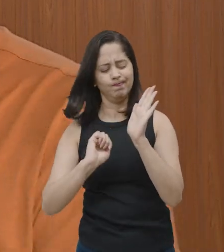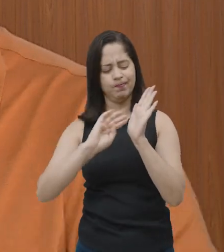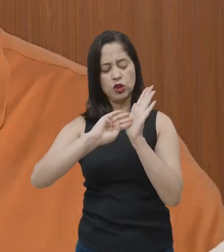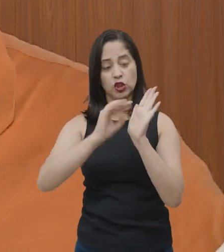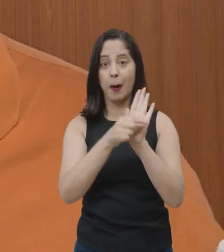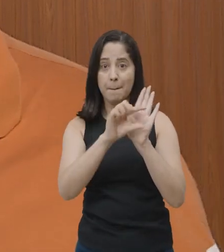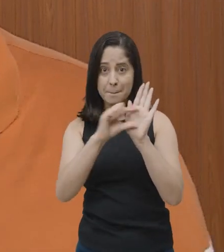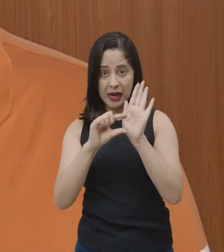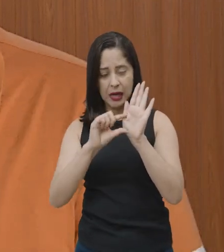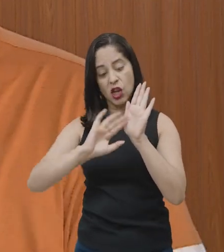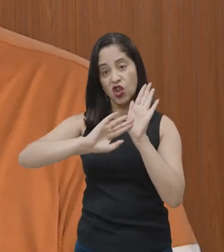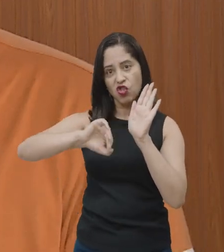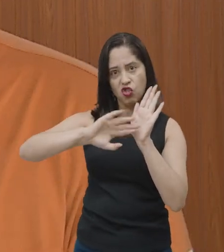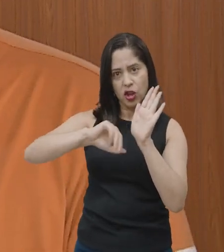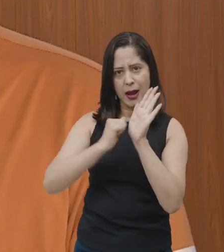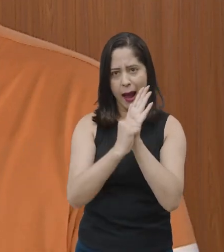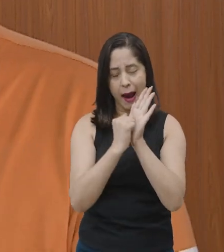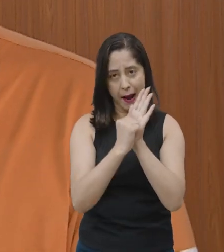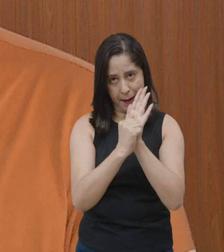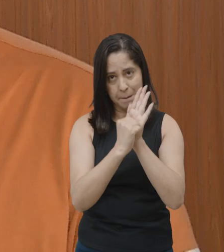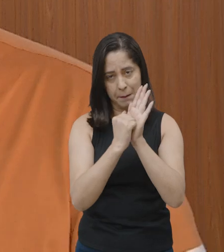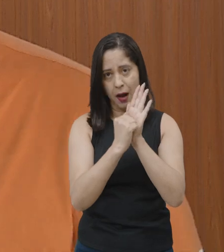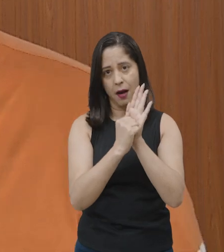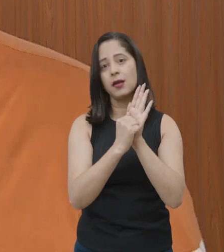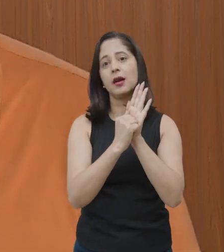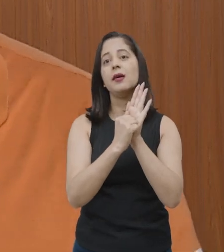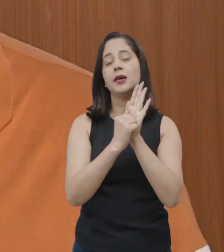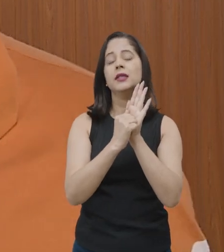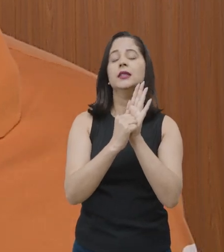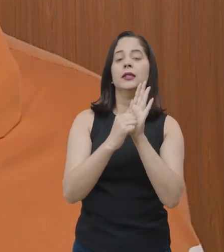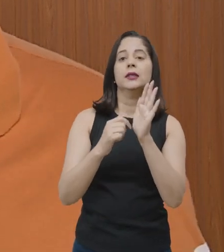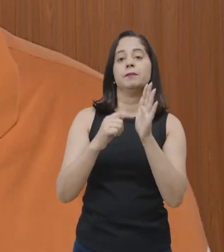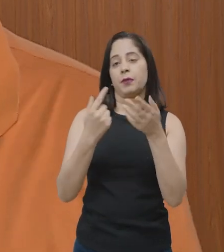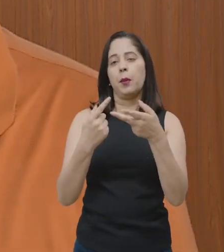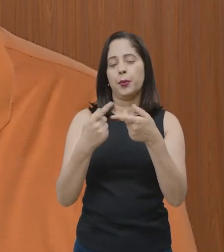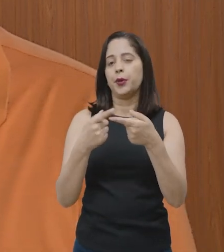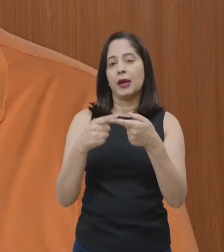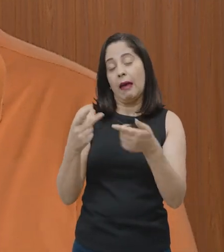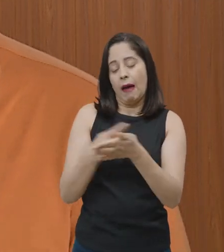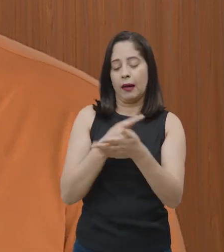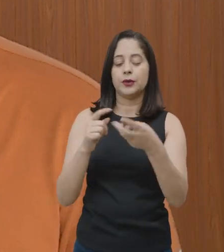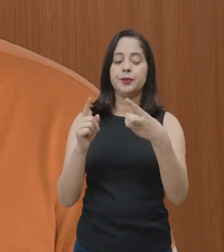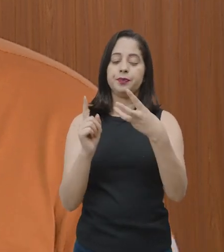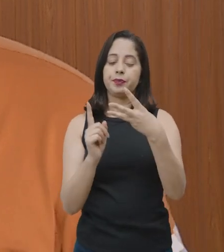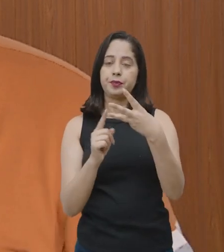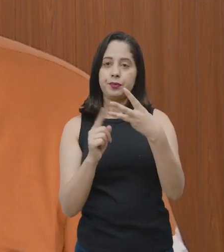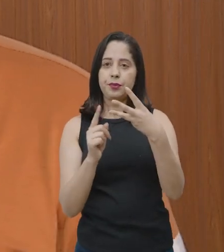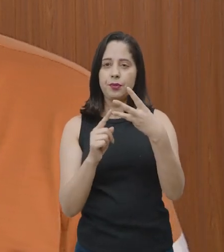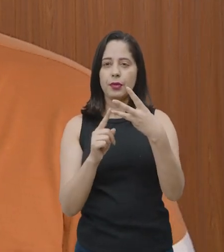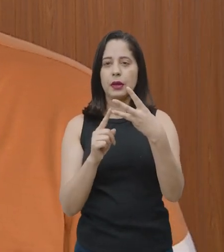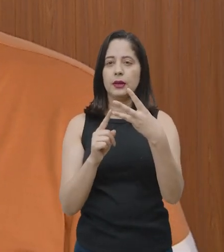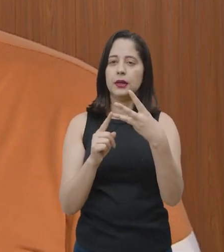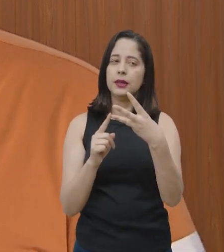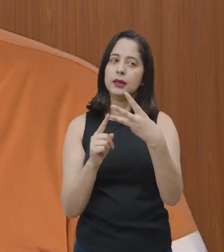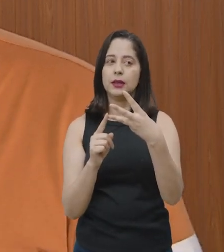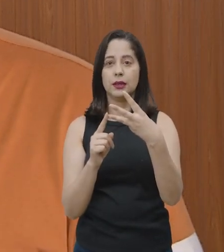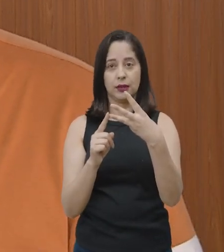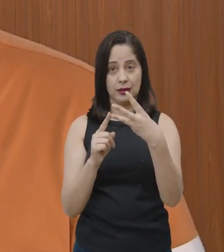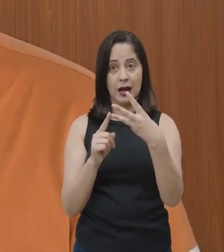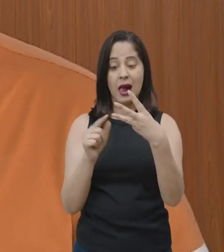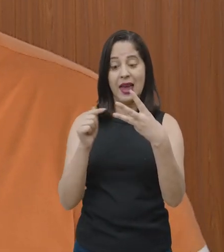aquela que vai tirar do projeto uma disposição que estava contida nele originalmente.